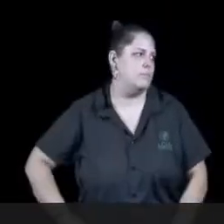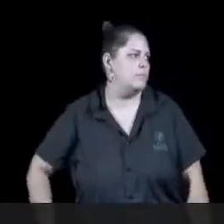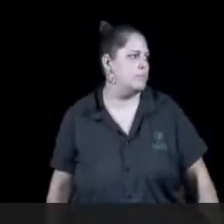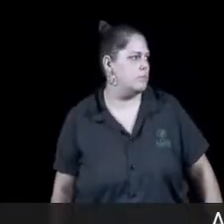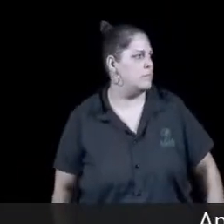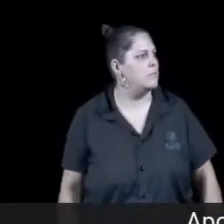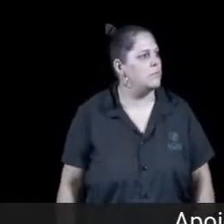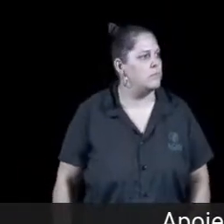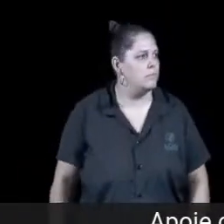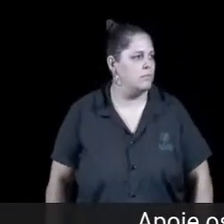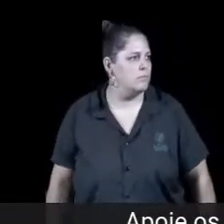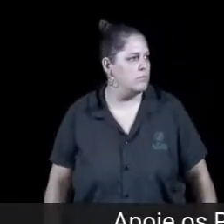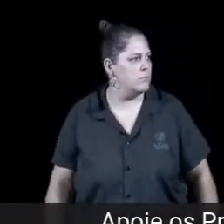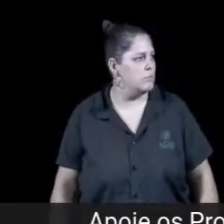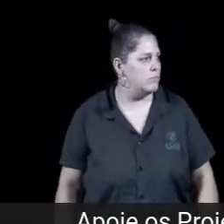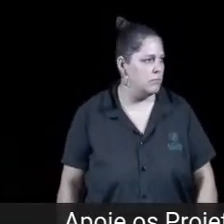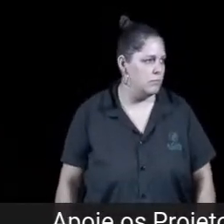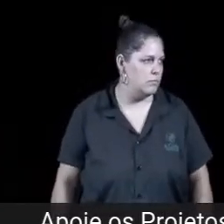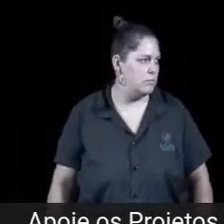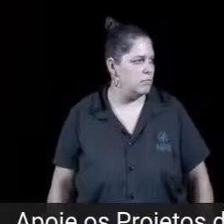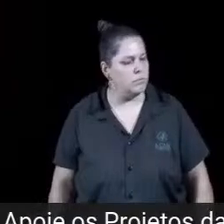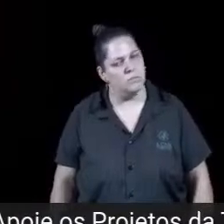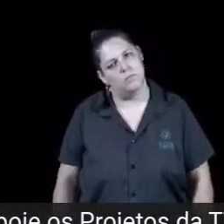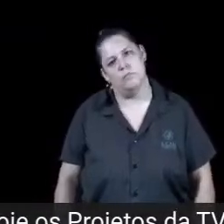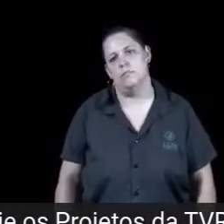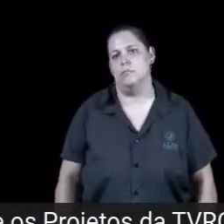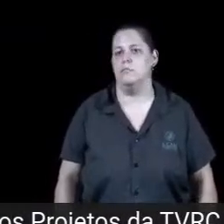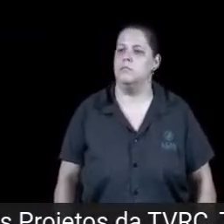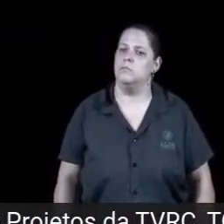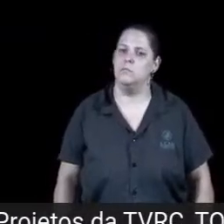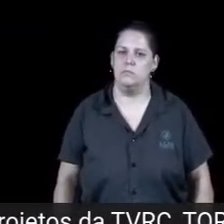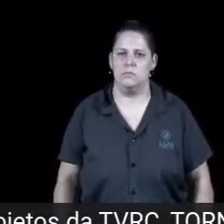pra brilhar de novo.